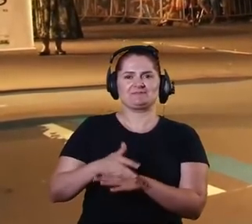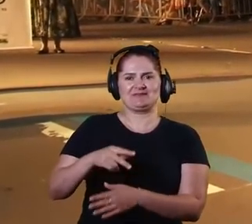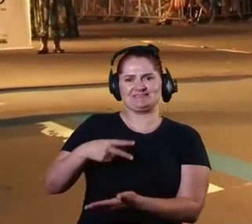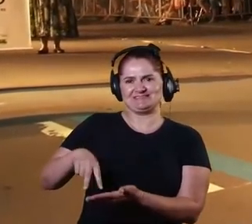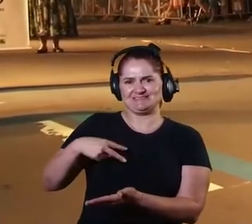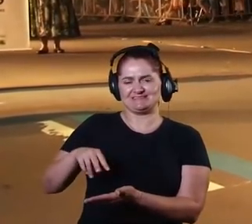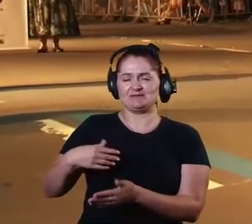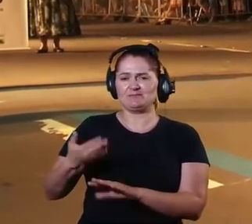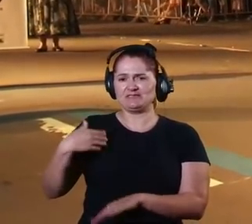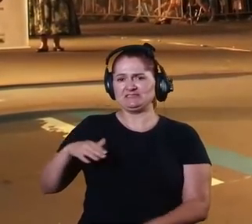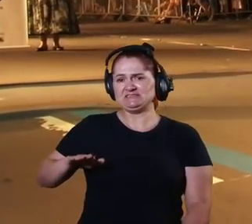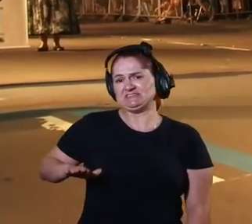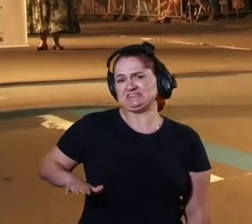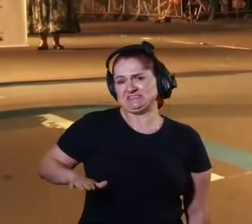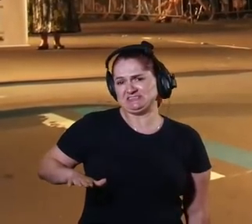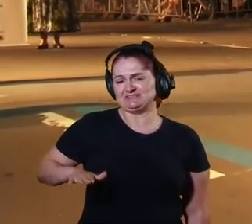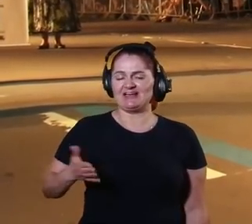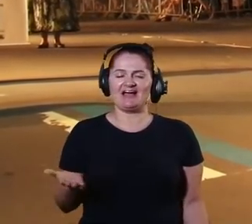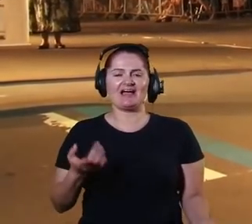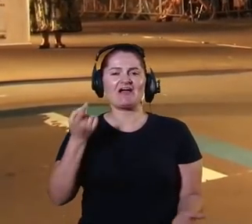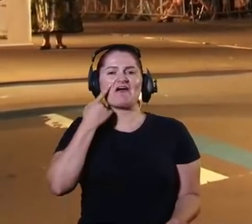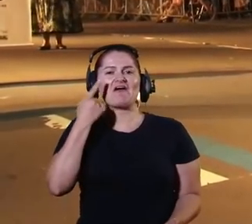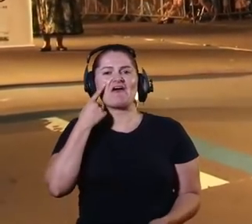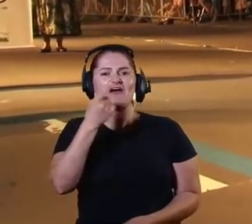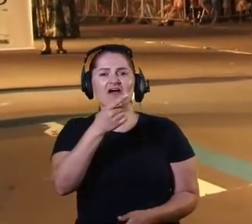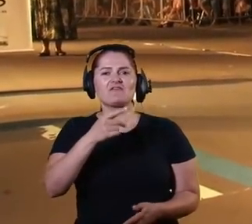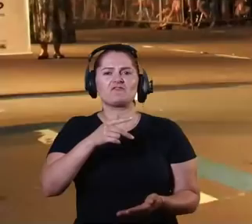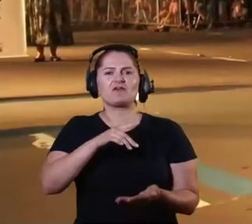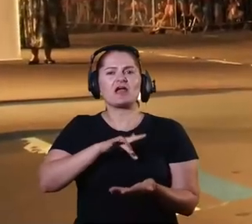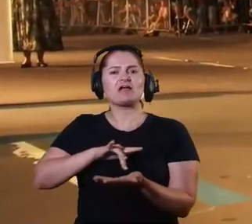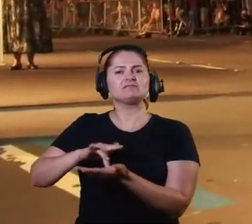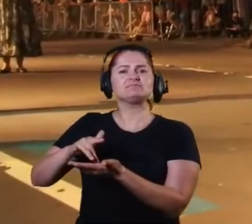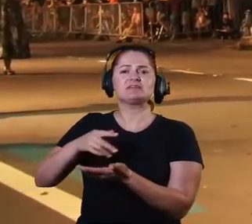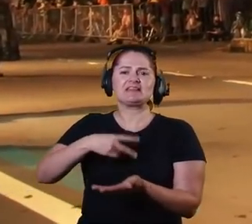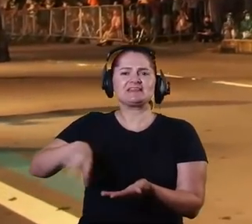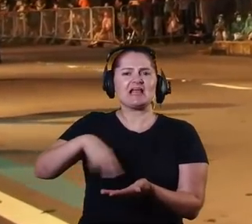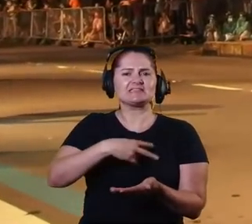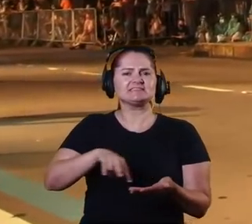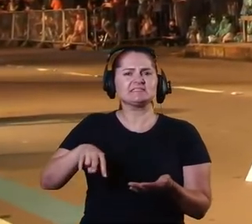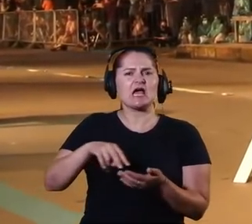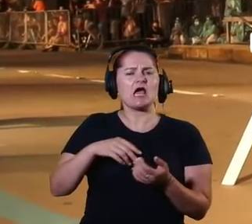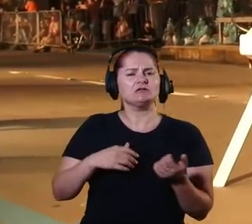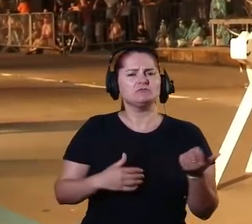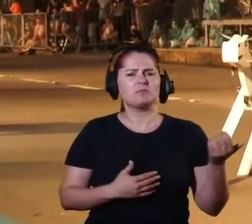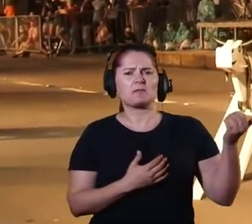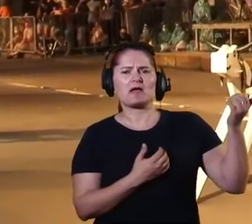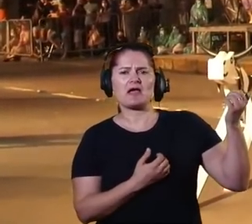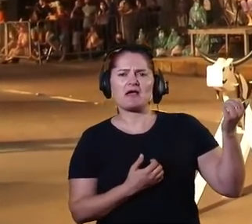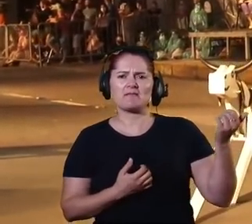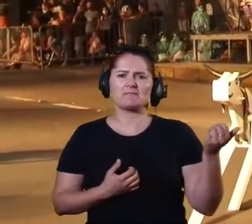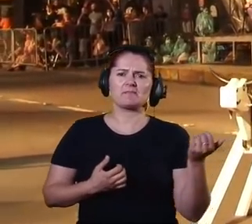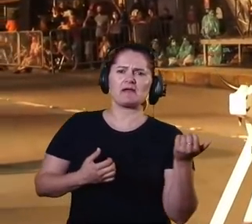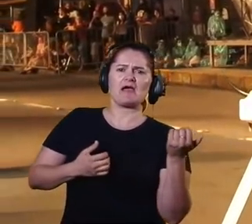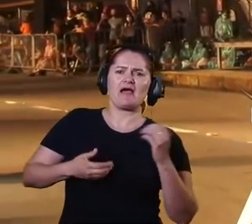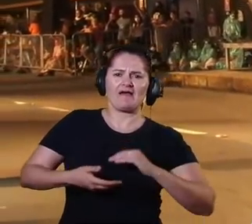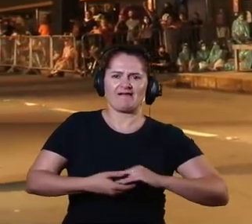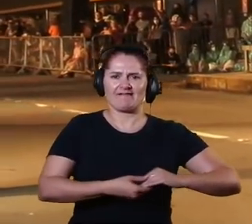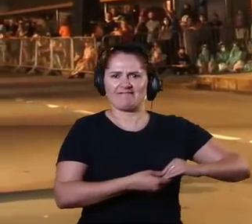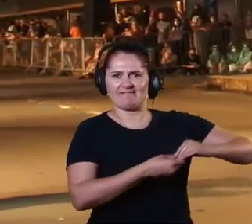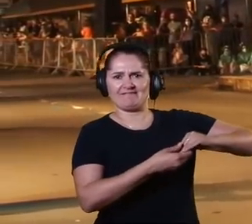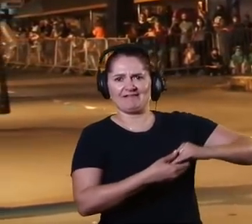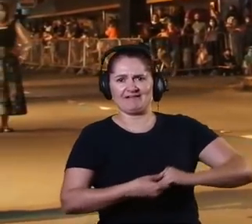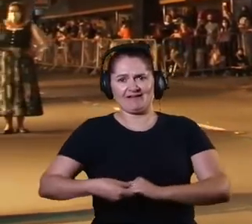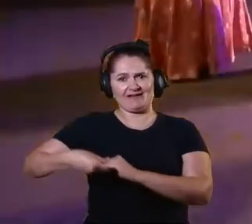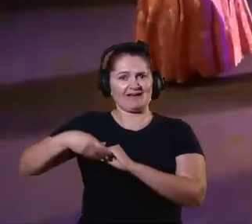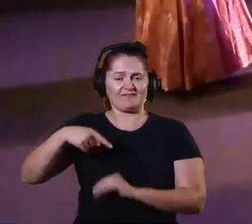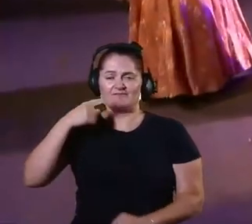fui prendinha, vi o pessoal aqui dançando a bela valsa da mão trocada, que é um espetáculo. E olha, como é lindo